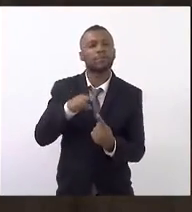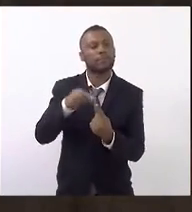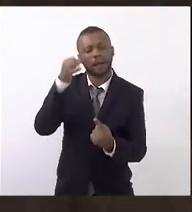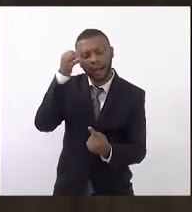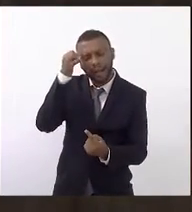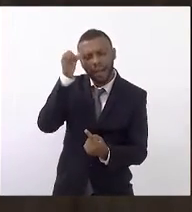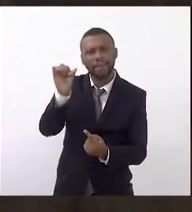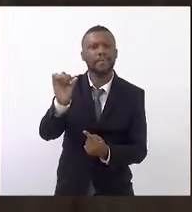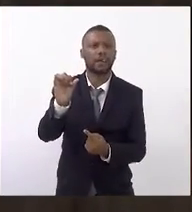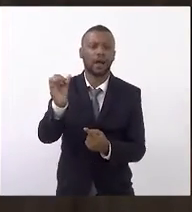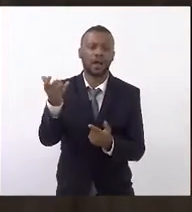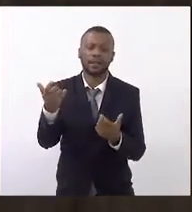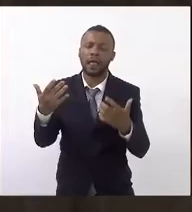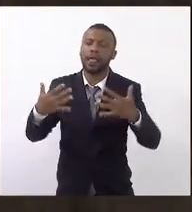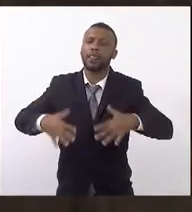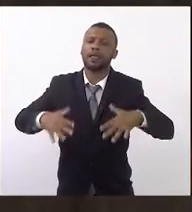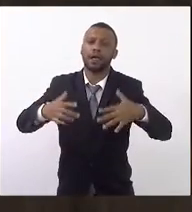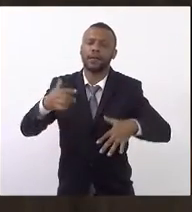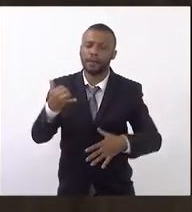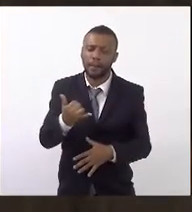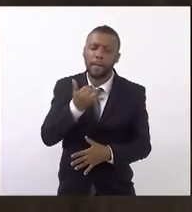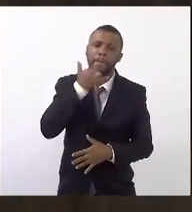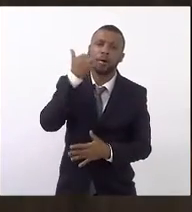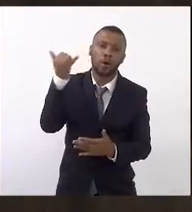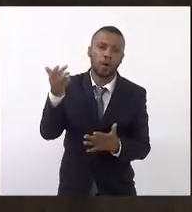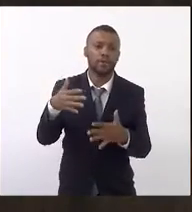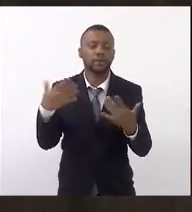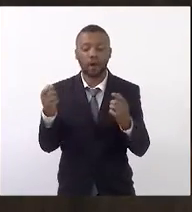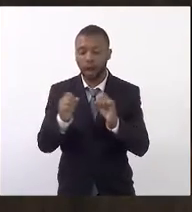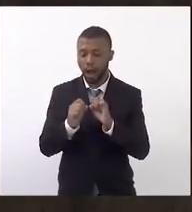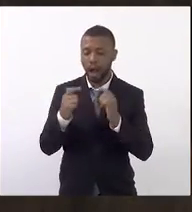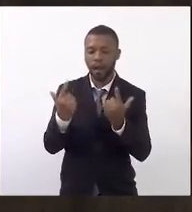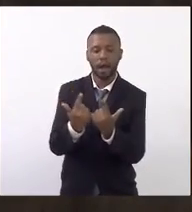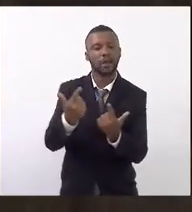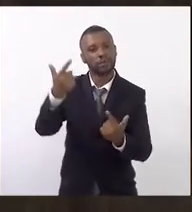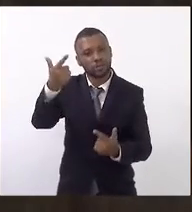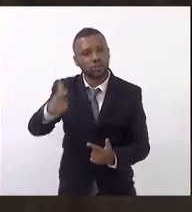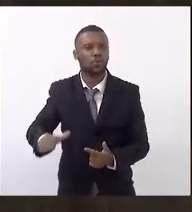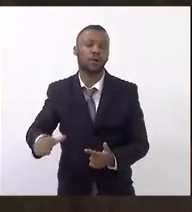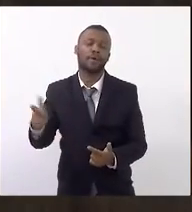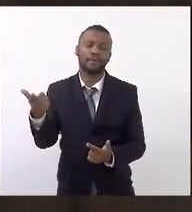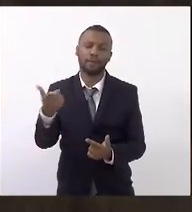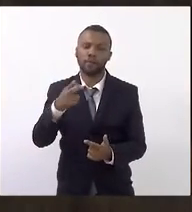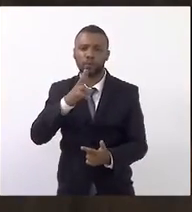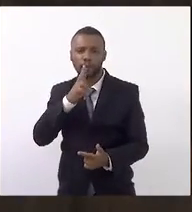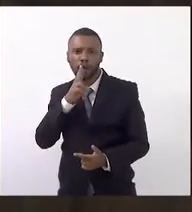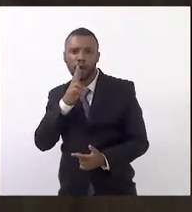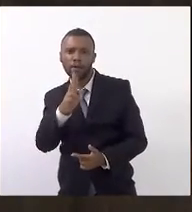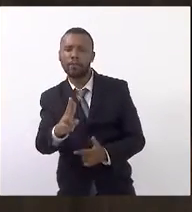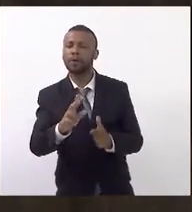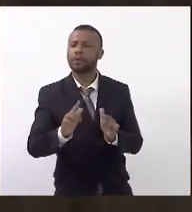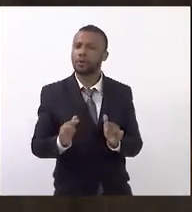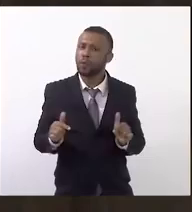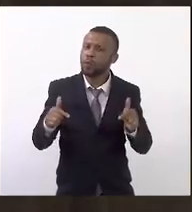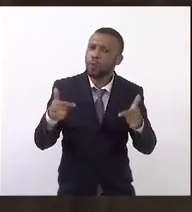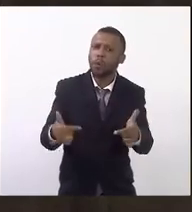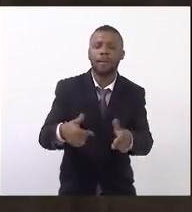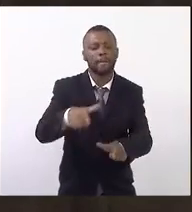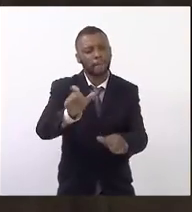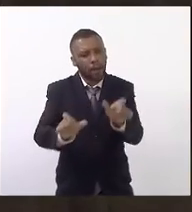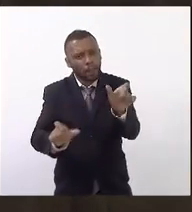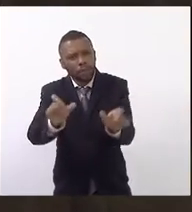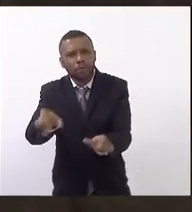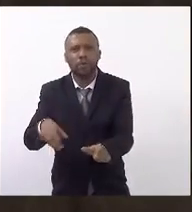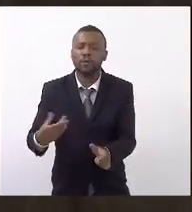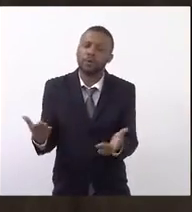a Assembleia Legislativa, novamente, dá respostas para aqueles e aquelas que